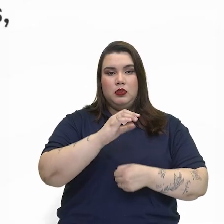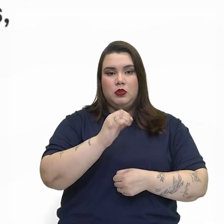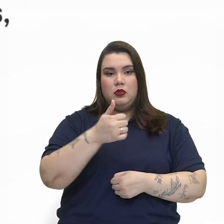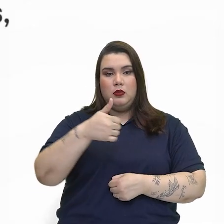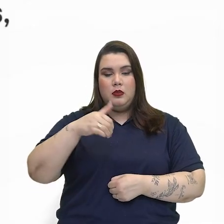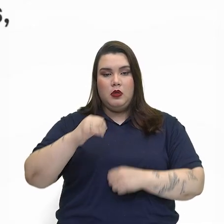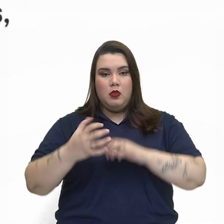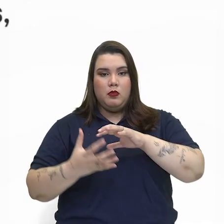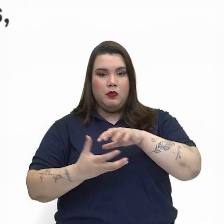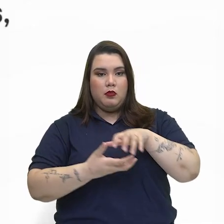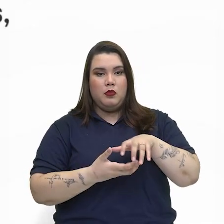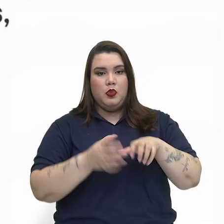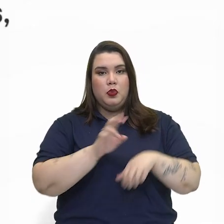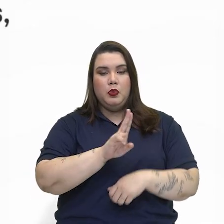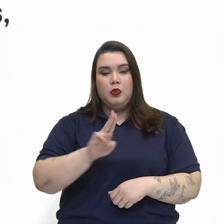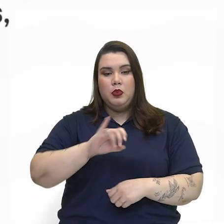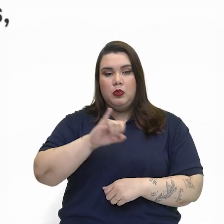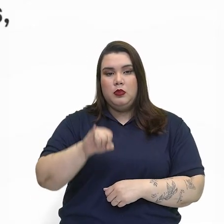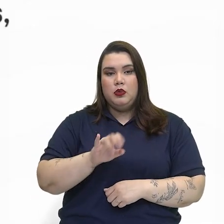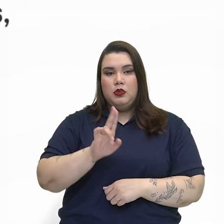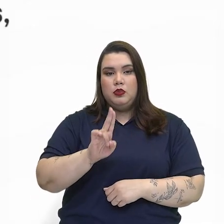Júpiter atingiu